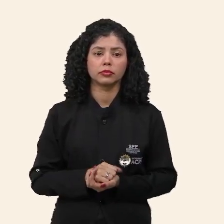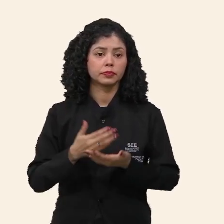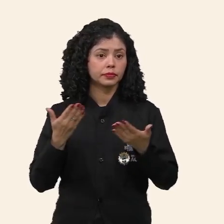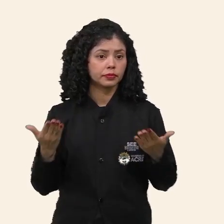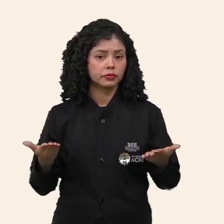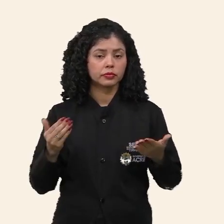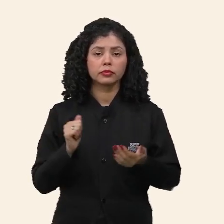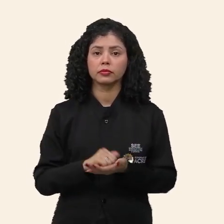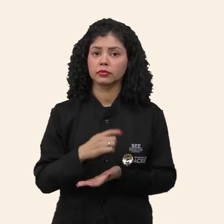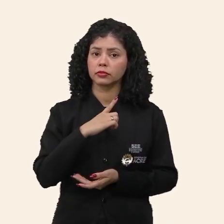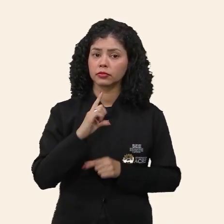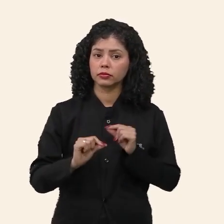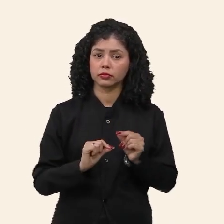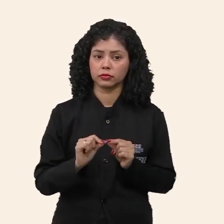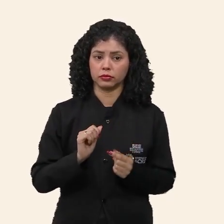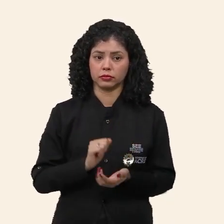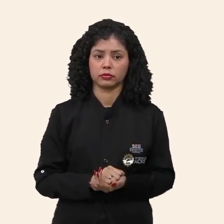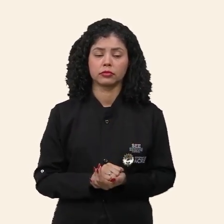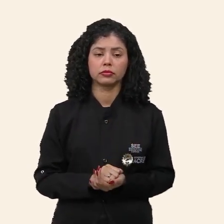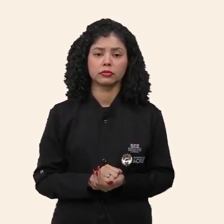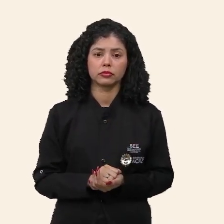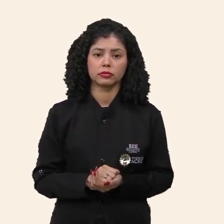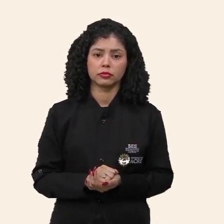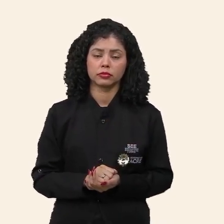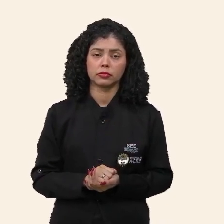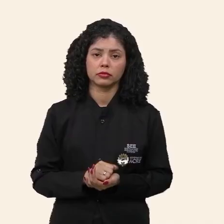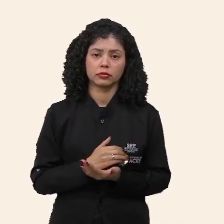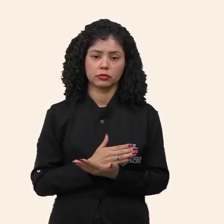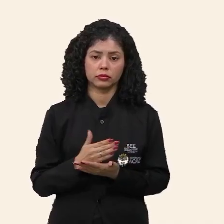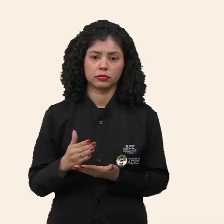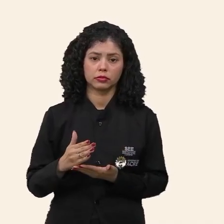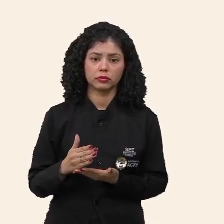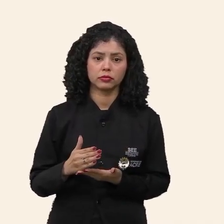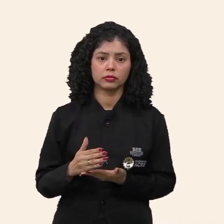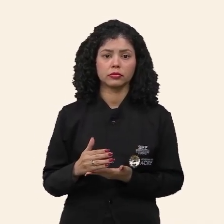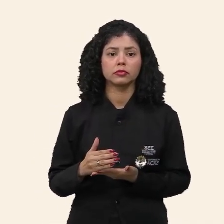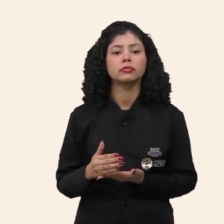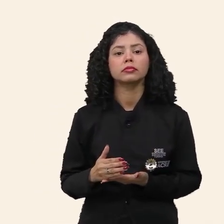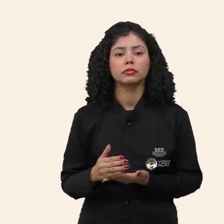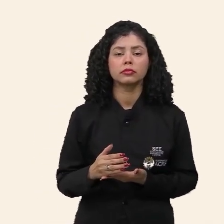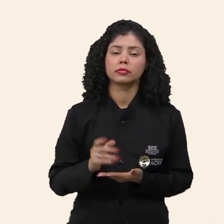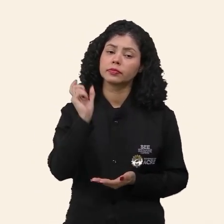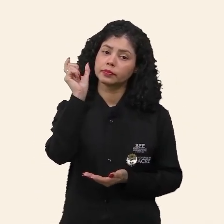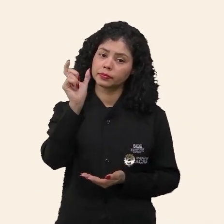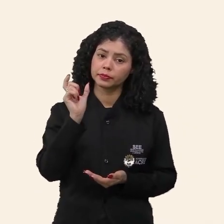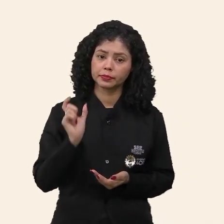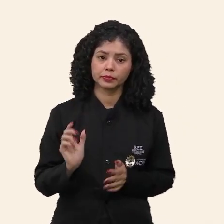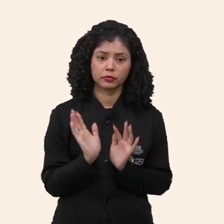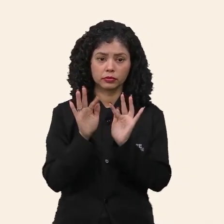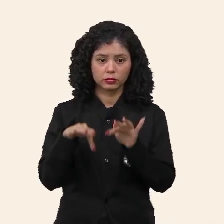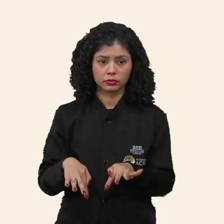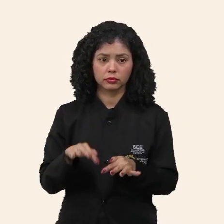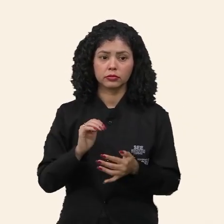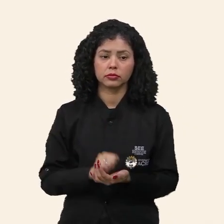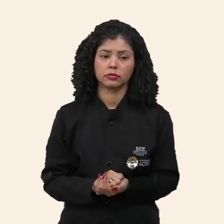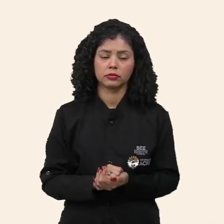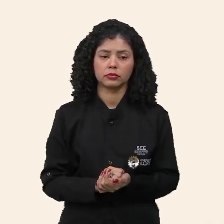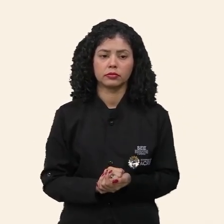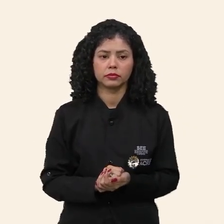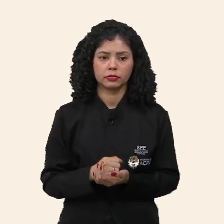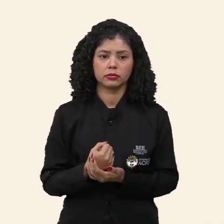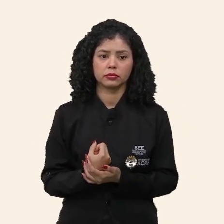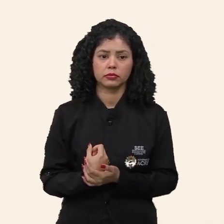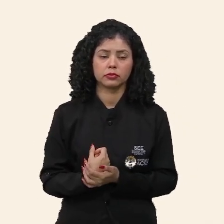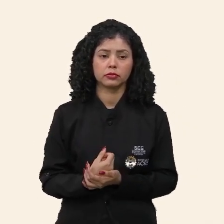Então, temos nosso gabarito. Inicialmente, gramática descritiva e lá no final, gramática